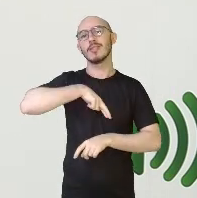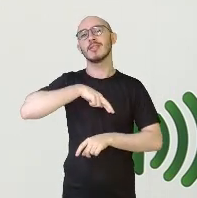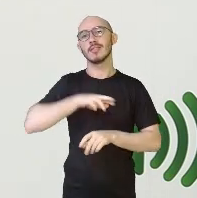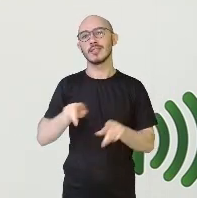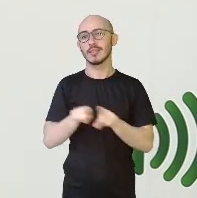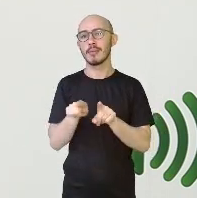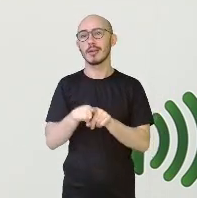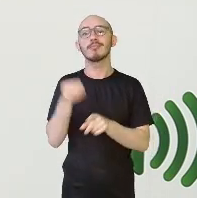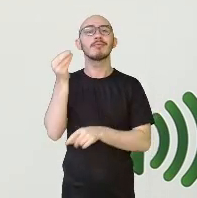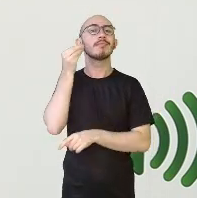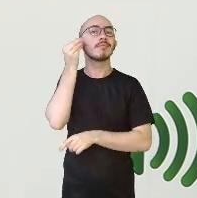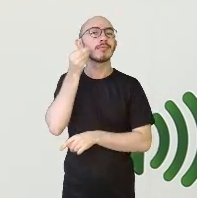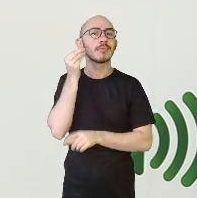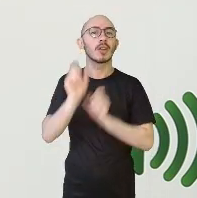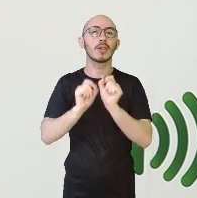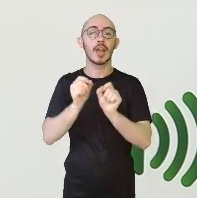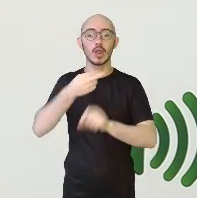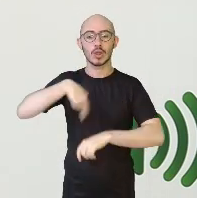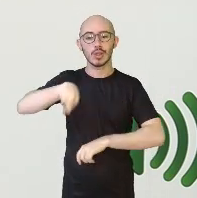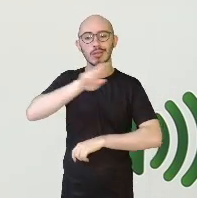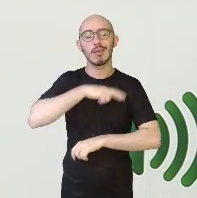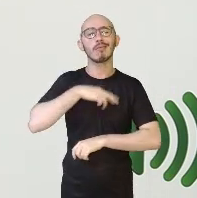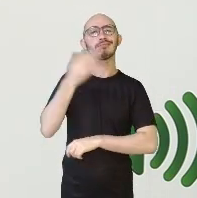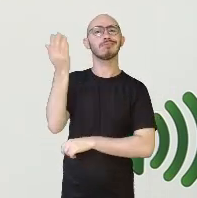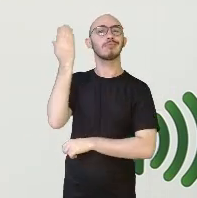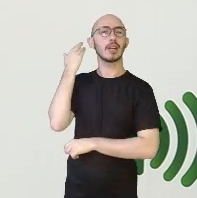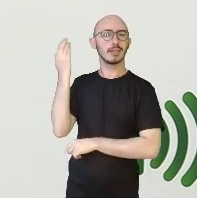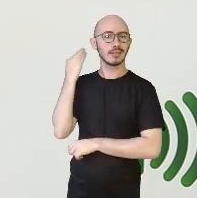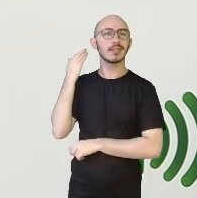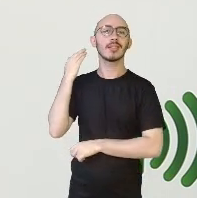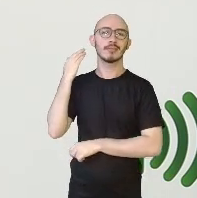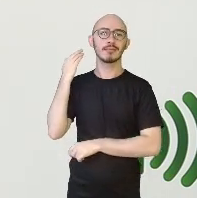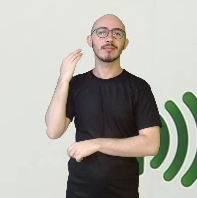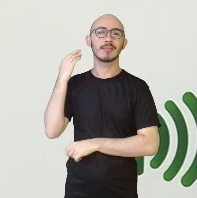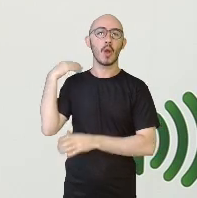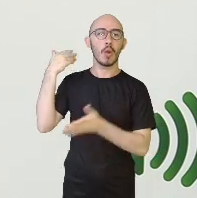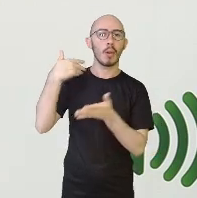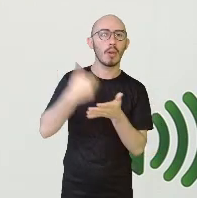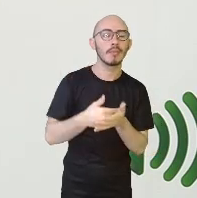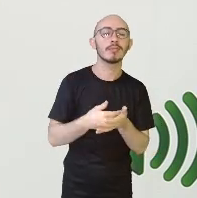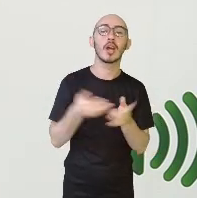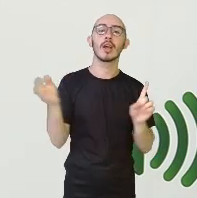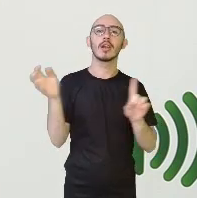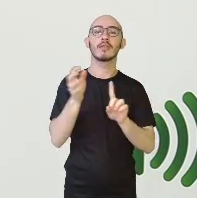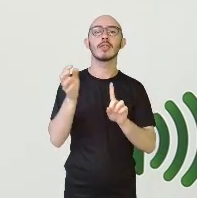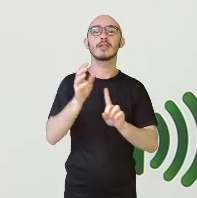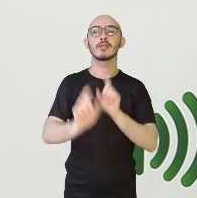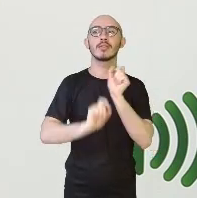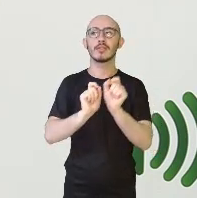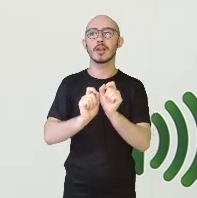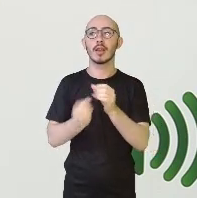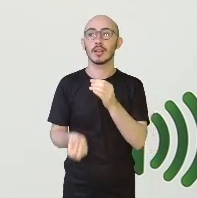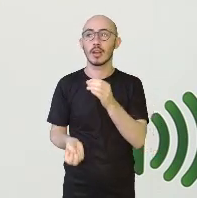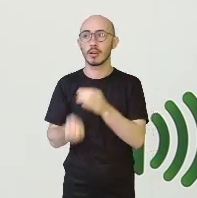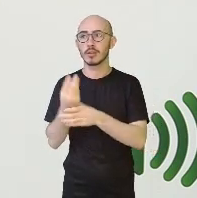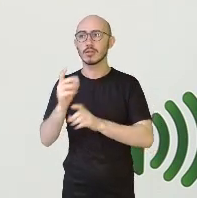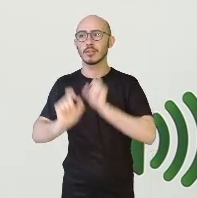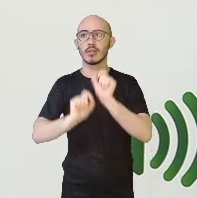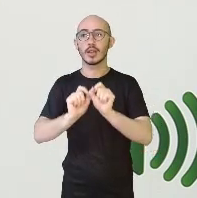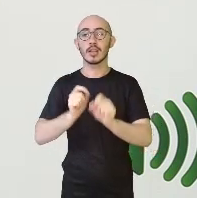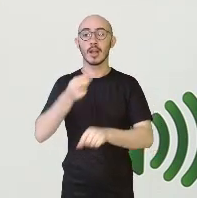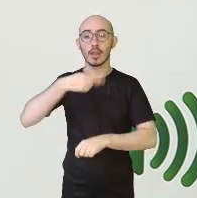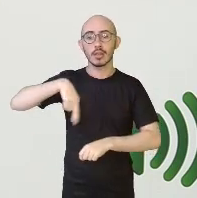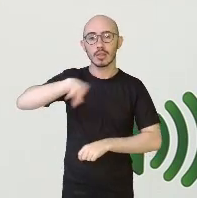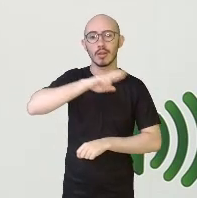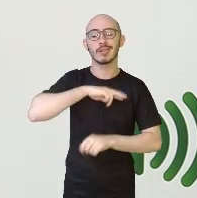experimentando algo que faz parte das nossas raízes e que, claro, influenciaram de maneira direta na construção da